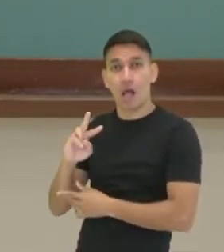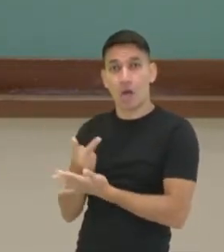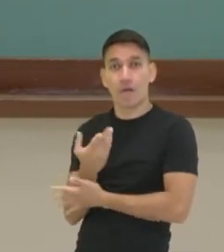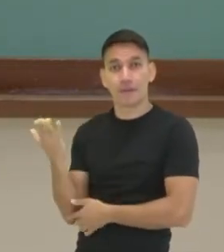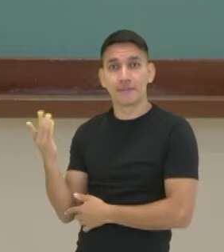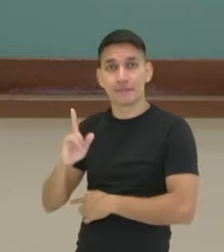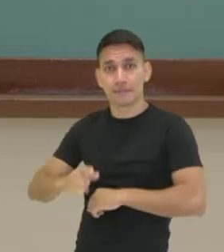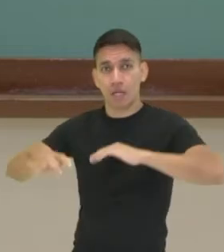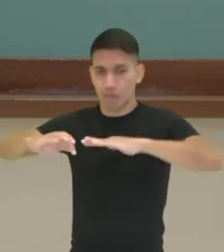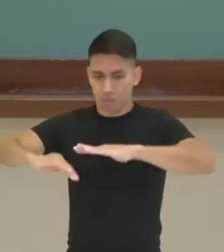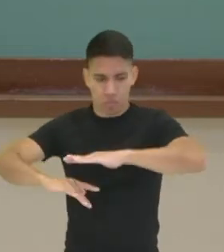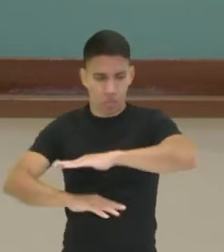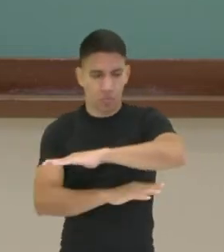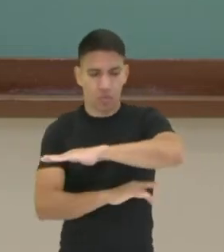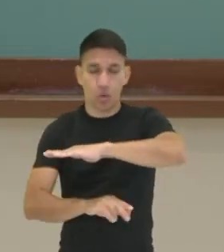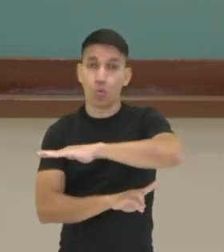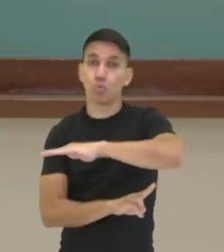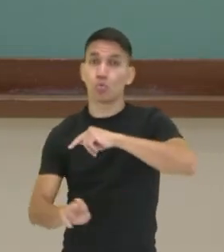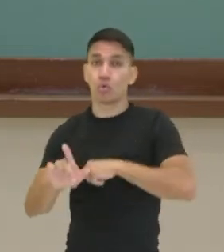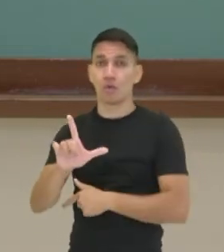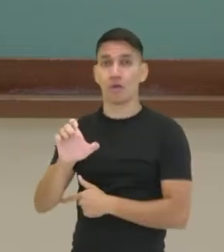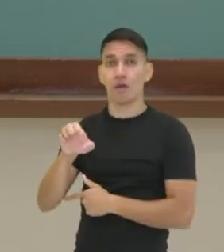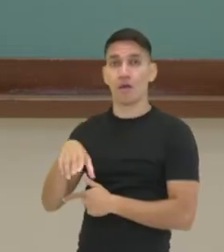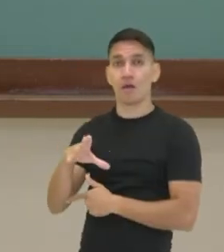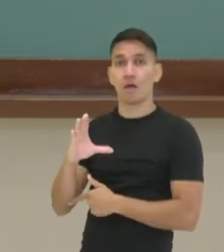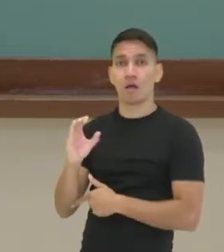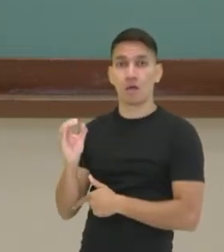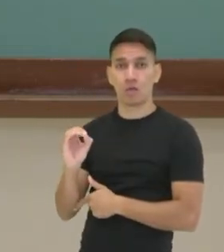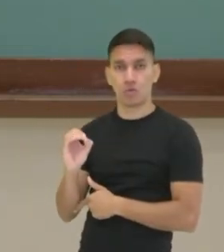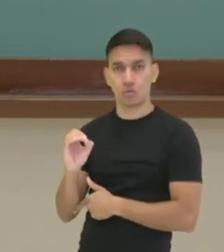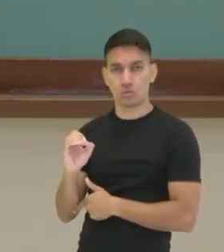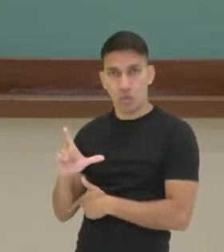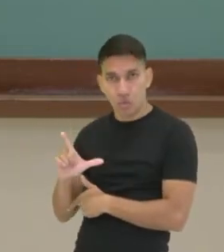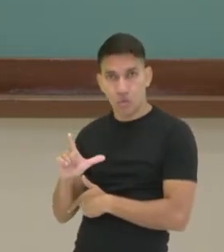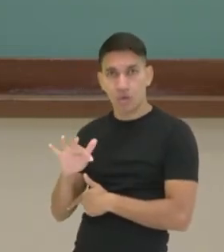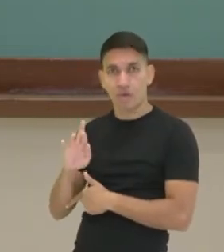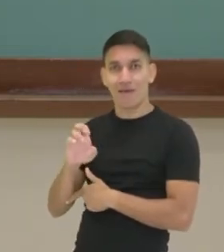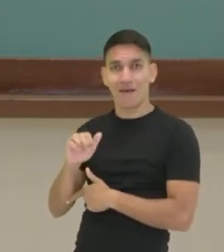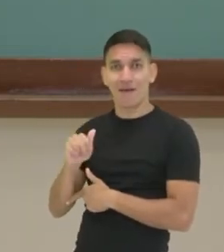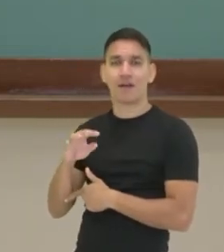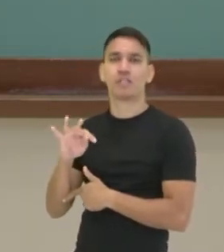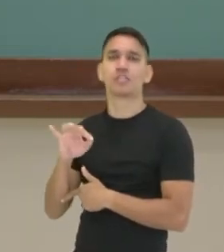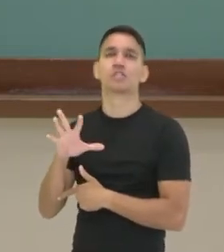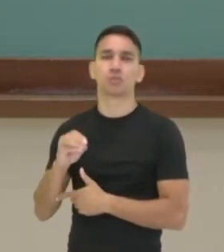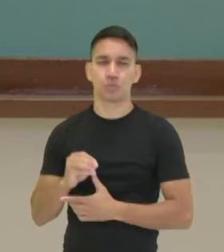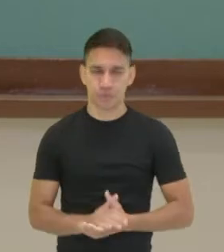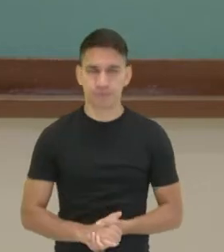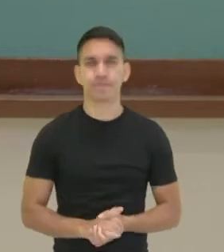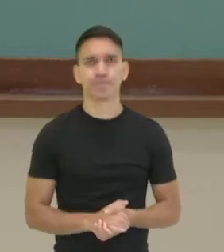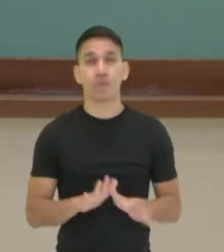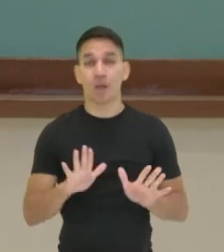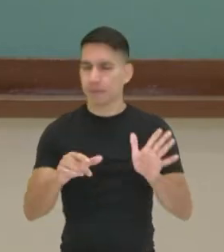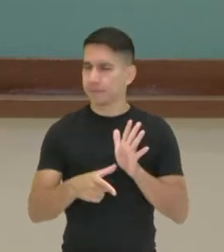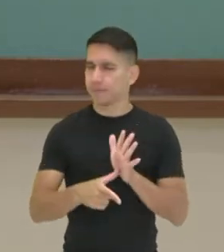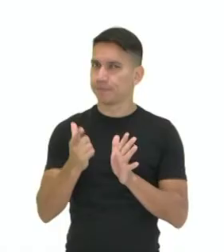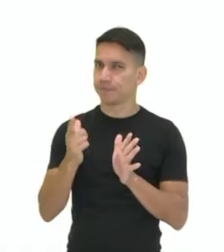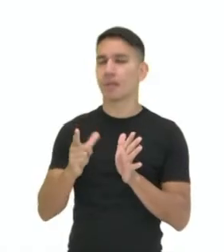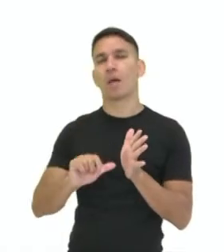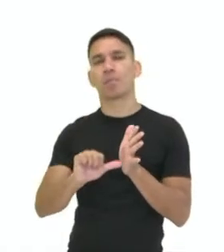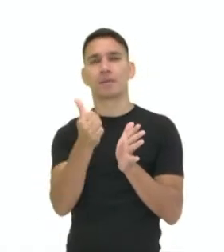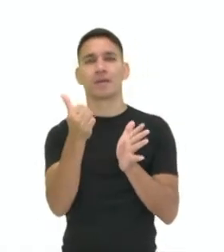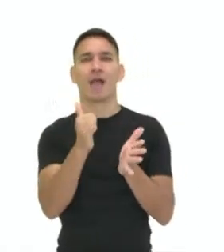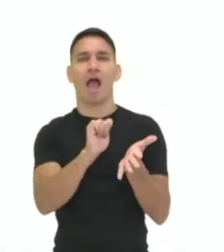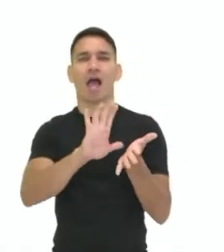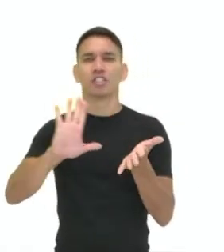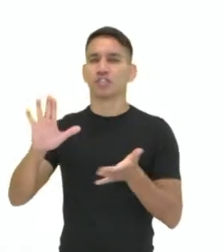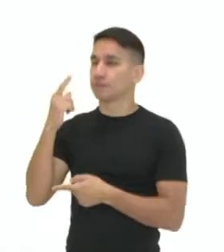gente vai chamar ali de lençóis freáticos e tudo mais, que a gente já vai ver na sequência também. Mas vamos a uma primeira atividade, gente.